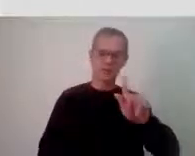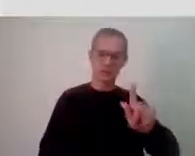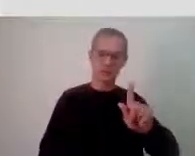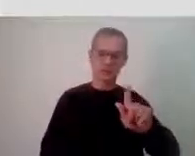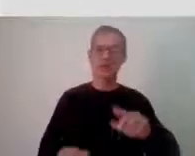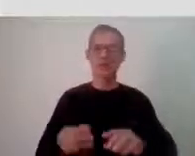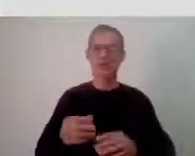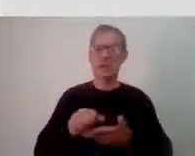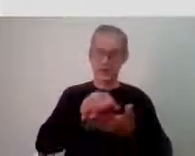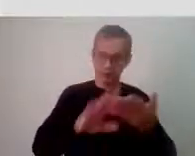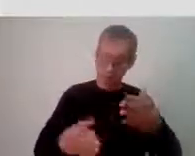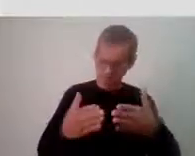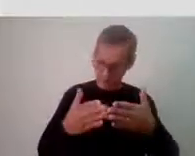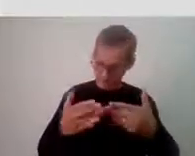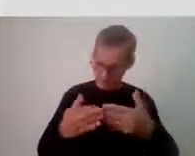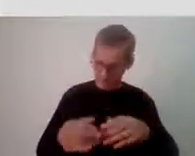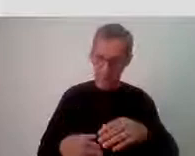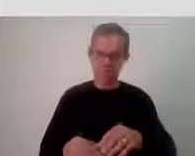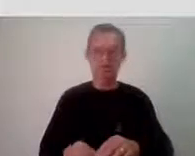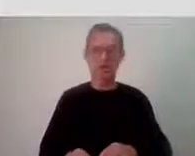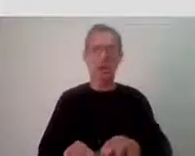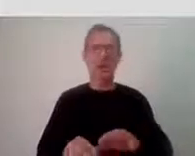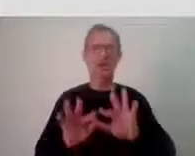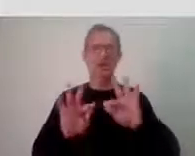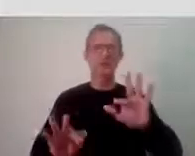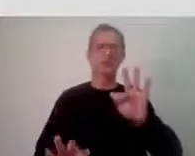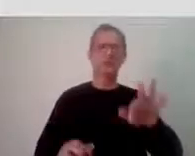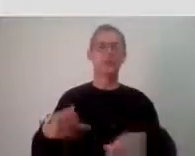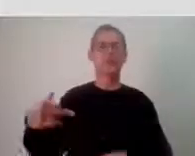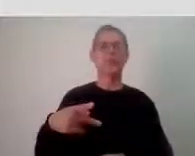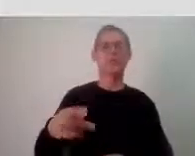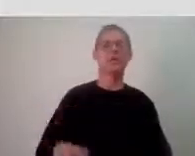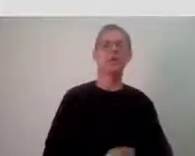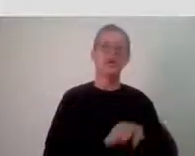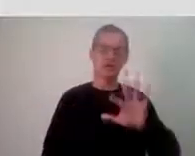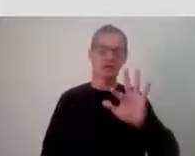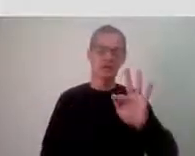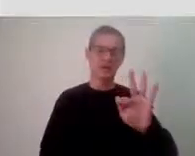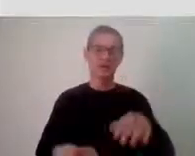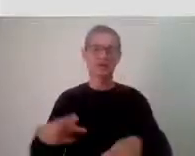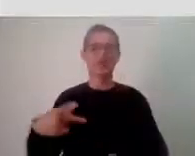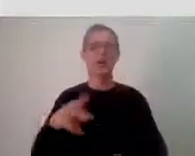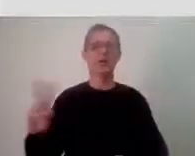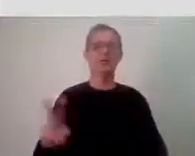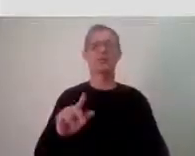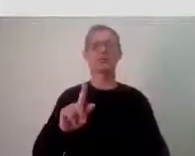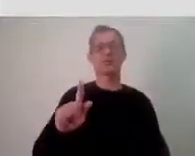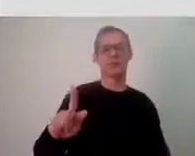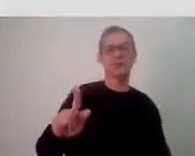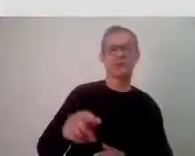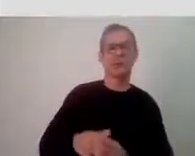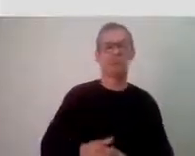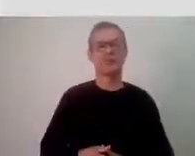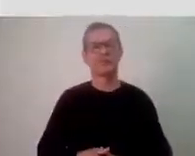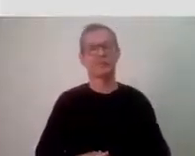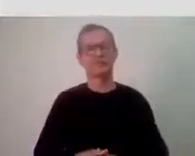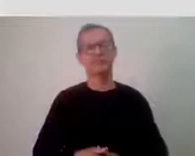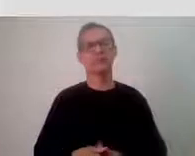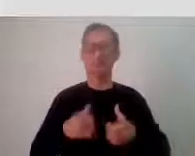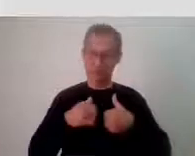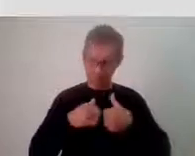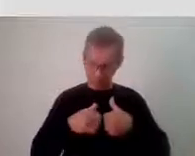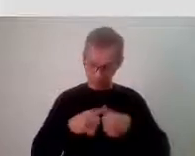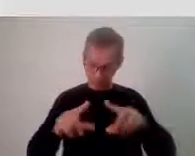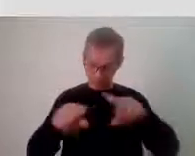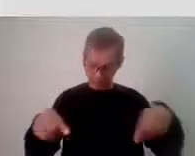fala que a minha função f é maior, ou seja, f tem maiores valores do que g. Essa